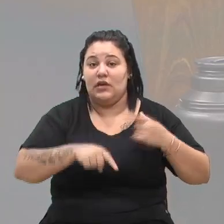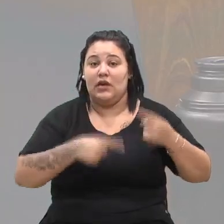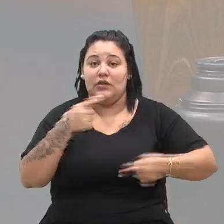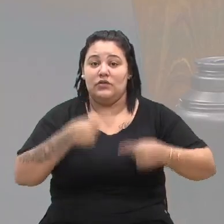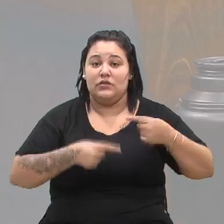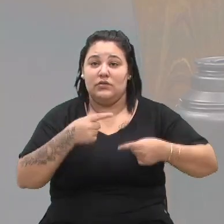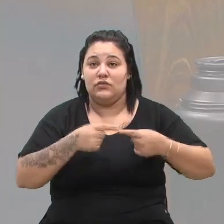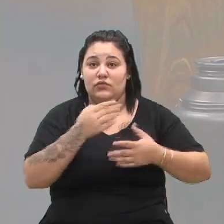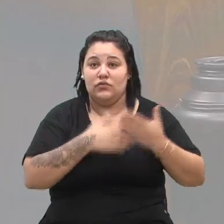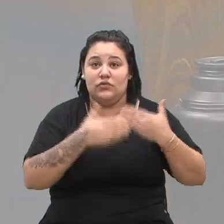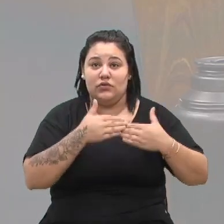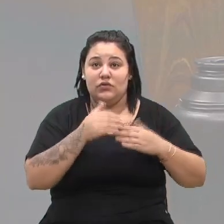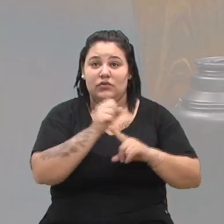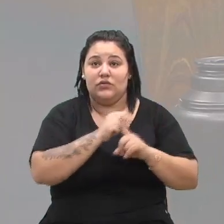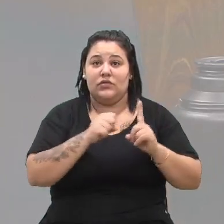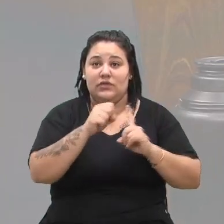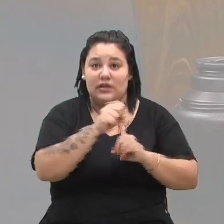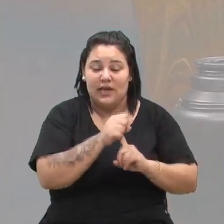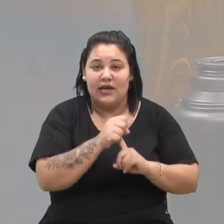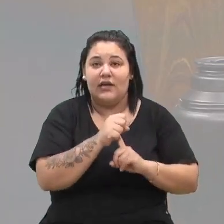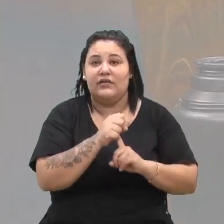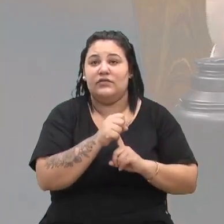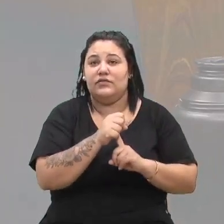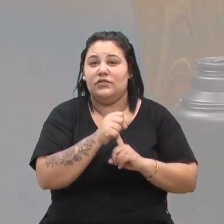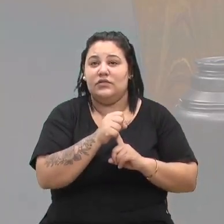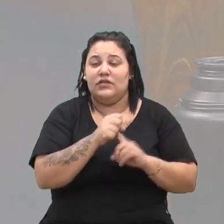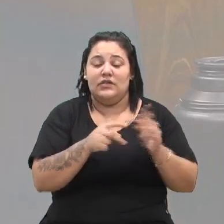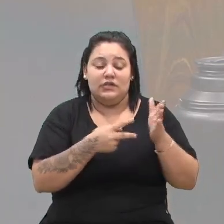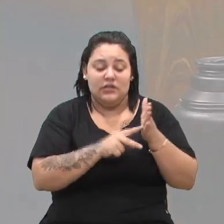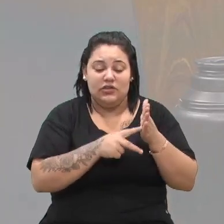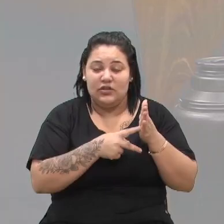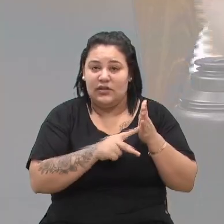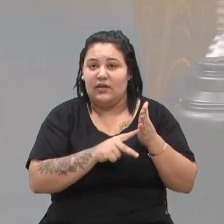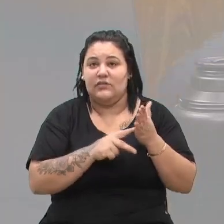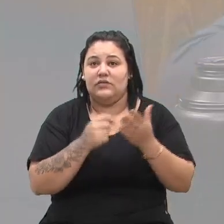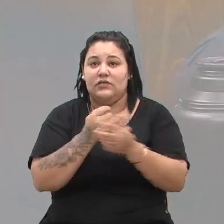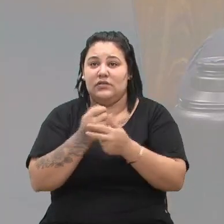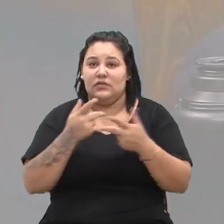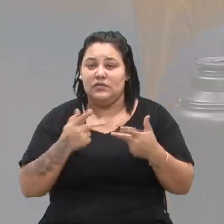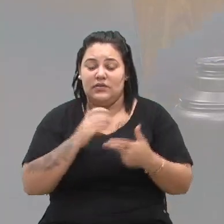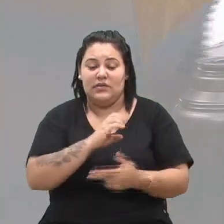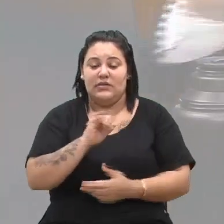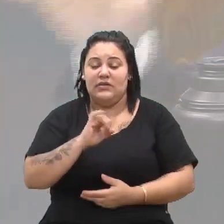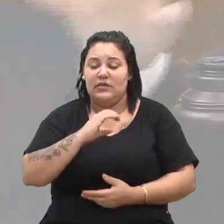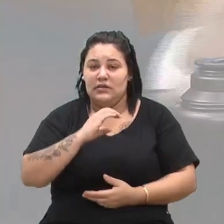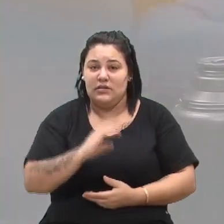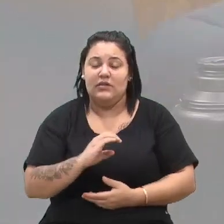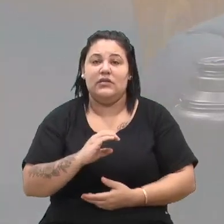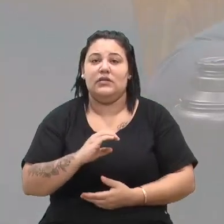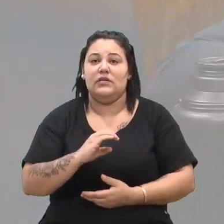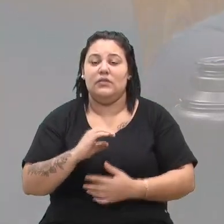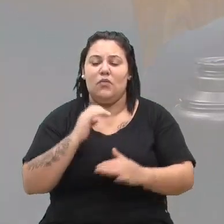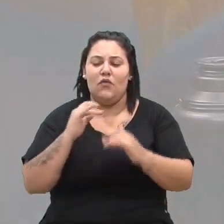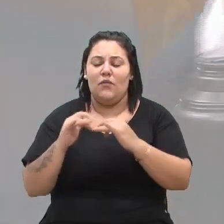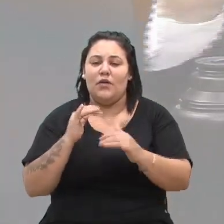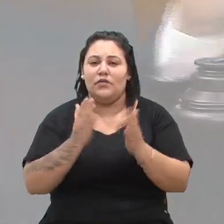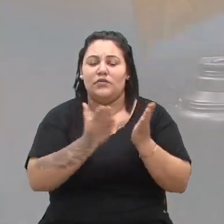a sociedade civil organizada, sindicatos, classe patronal, SIC, movimento